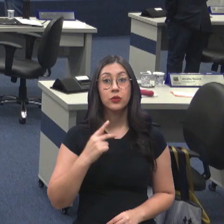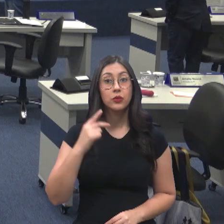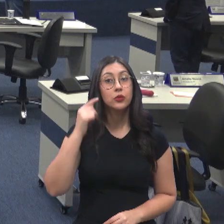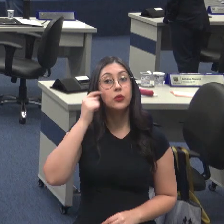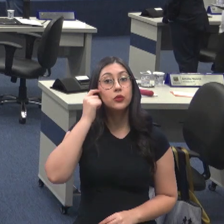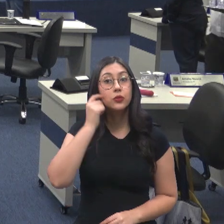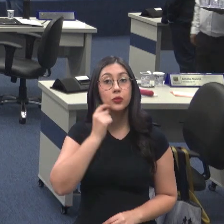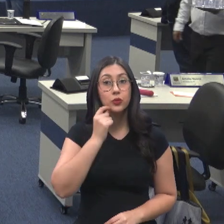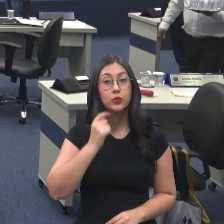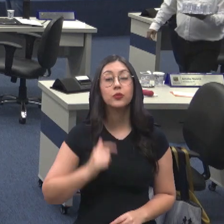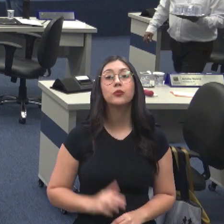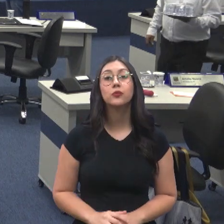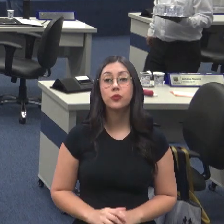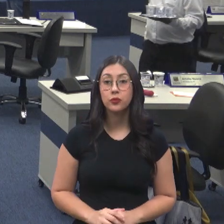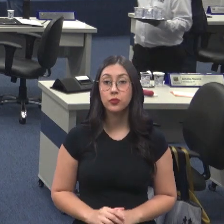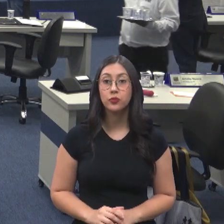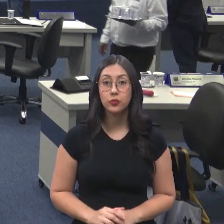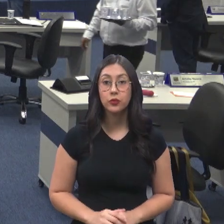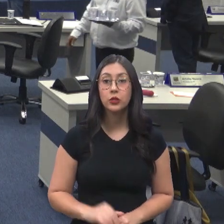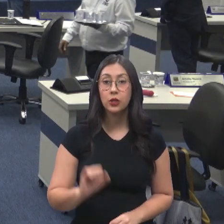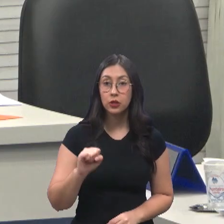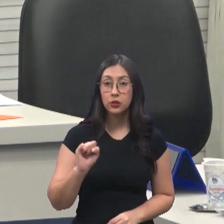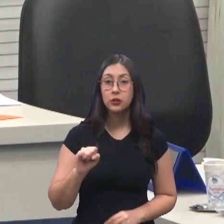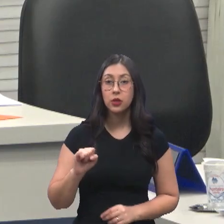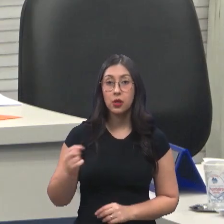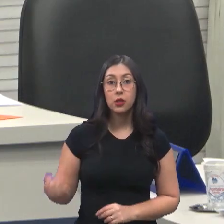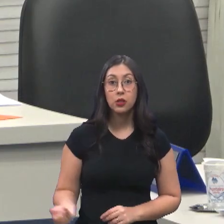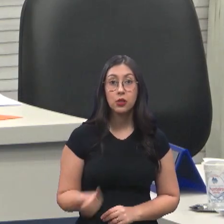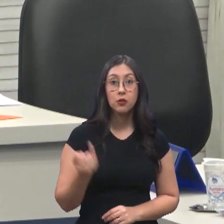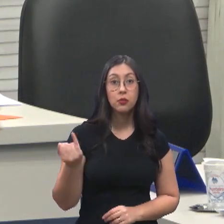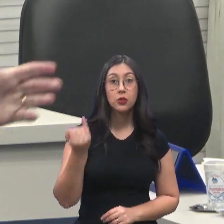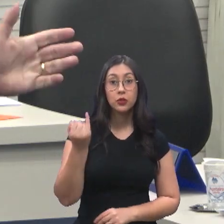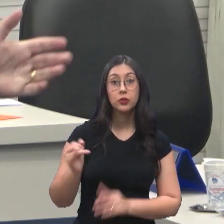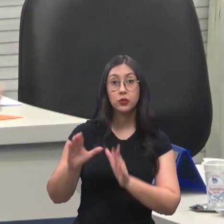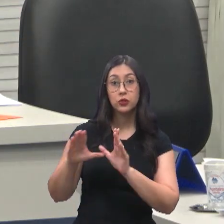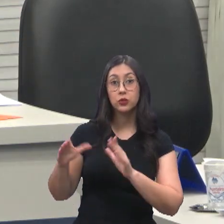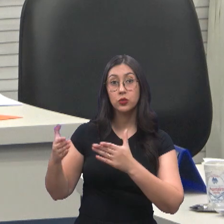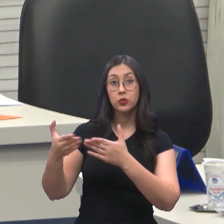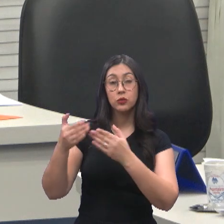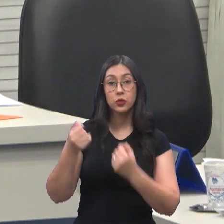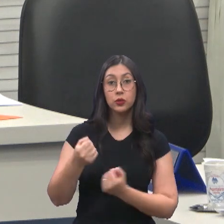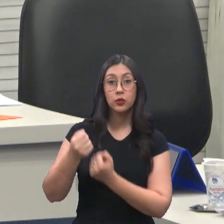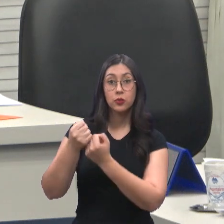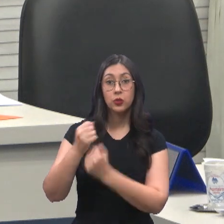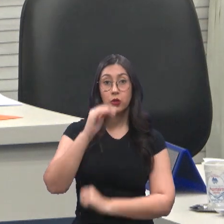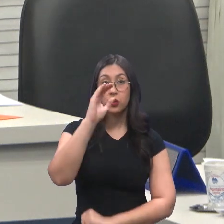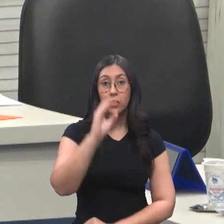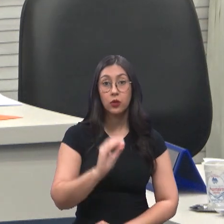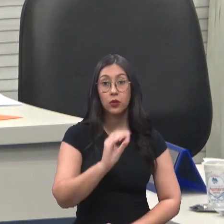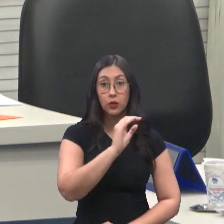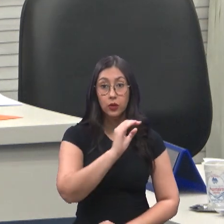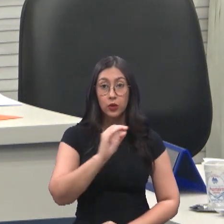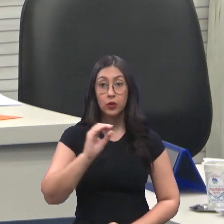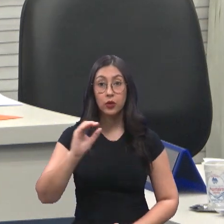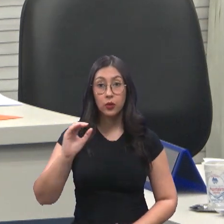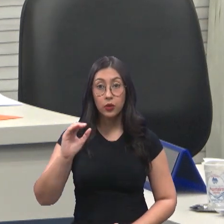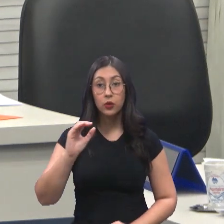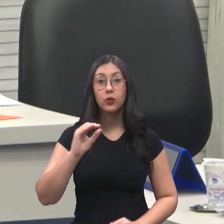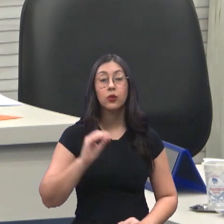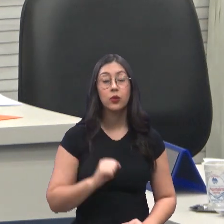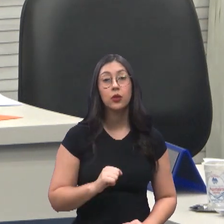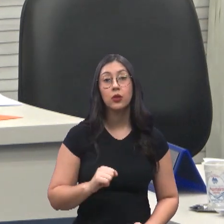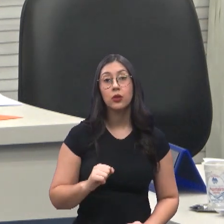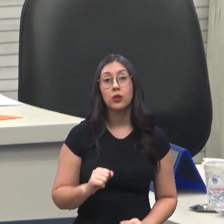Presidente, então, tendo essa importância da Frente Parlamentar Católica, por algum desses objetos, né, de